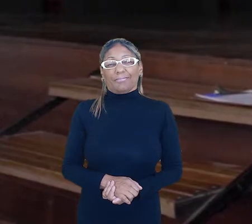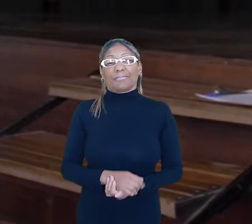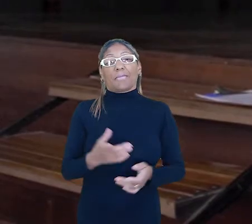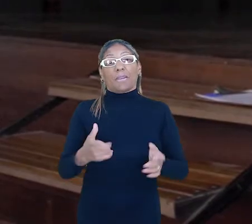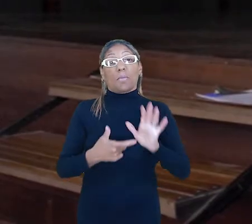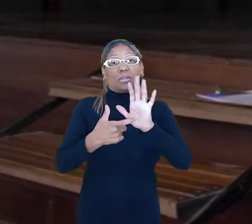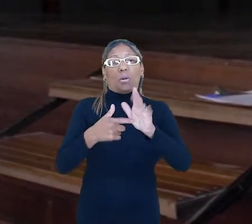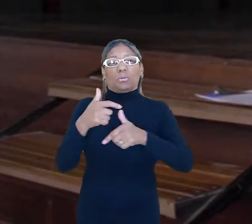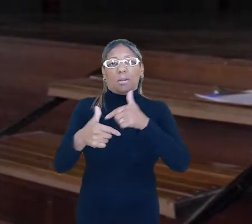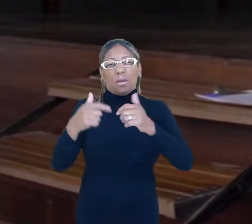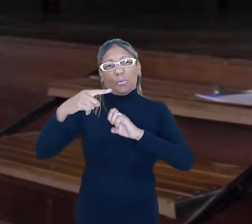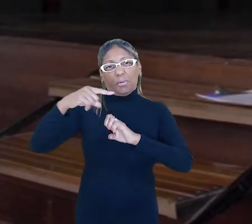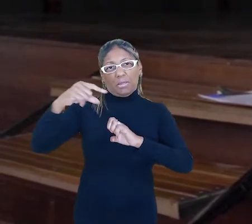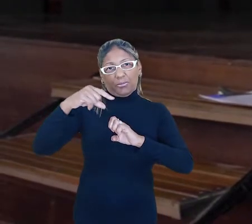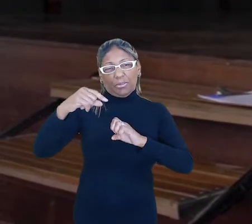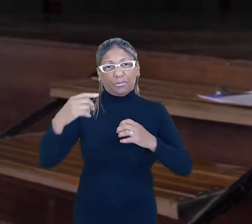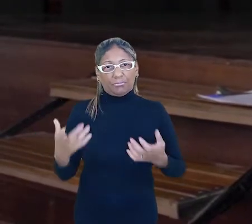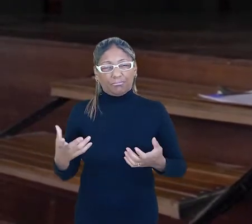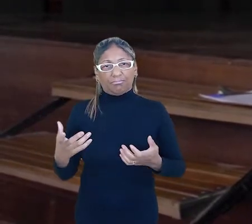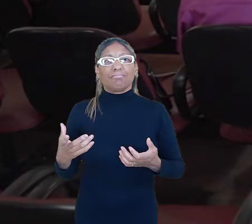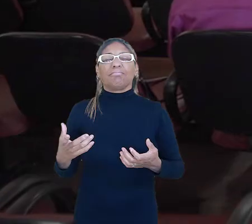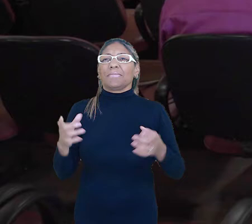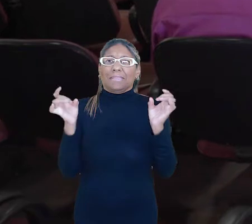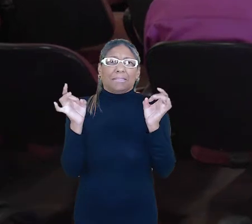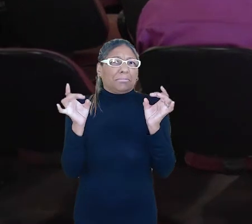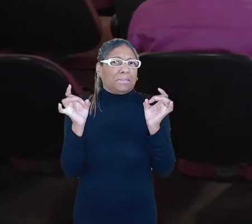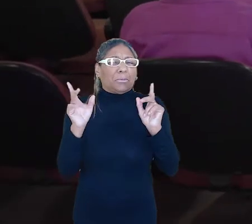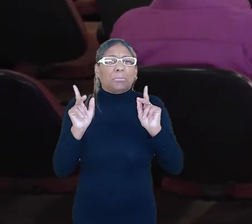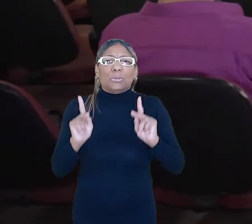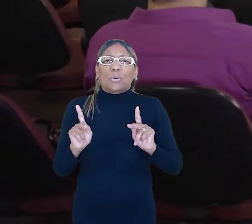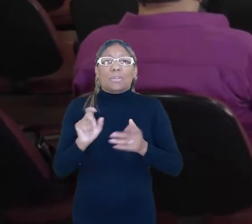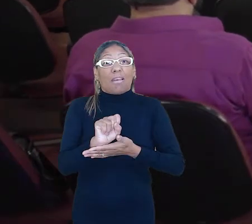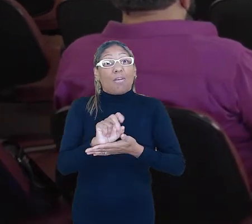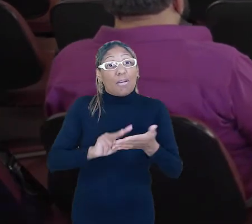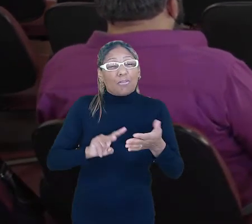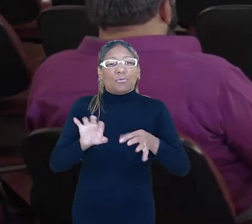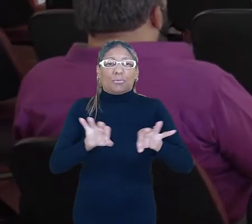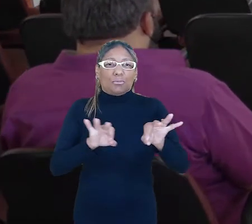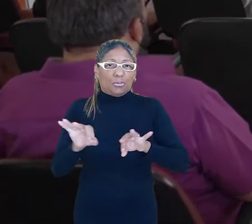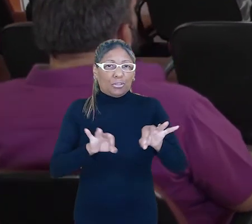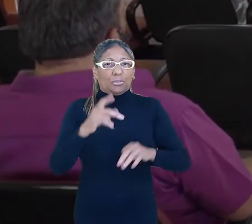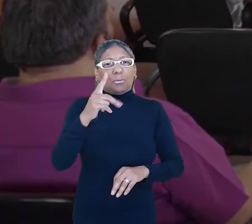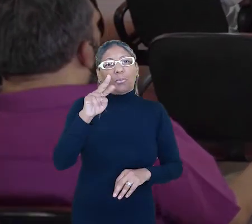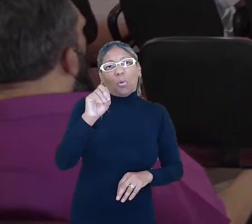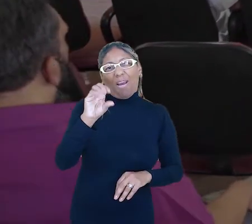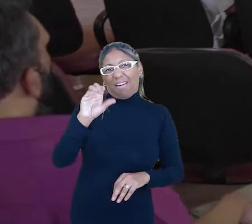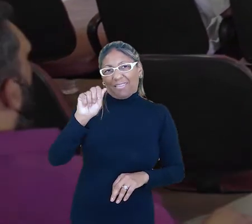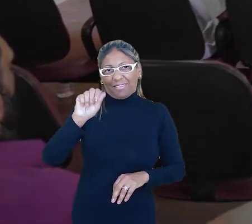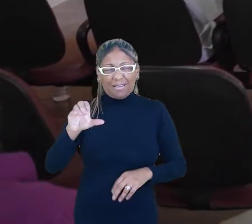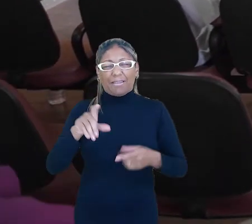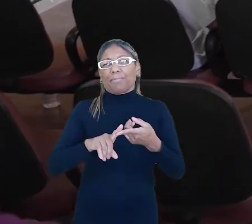prestou um serviço para constar o empreendimento. Camila. São pessoas muito especiais, assim, pessoas que avaliam projetos do